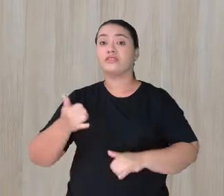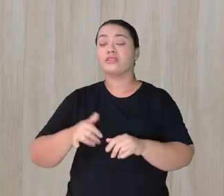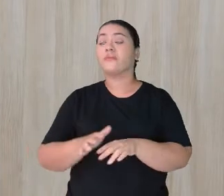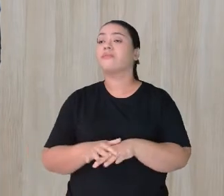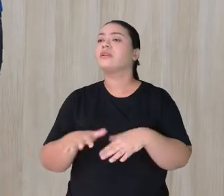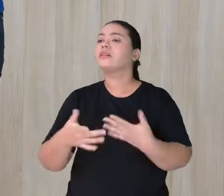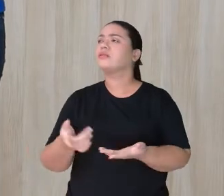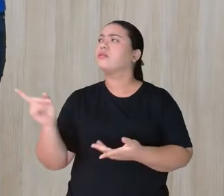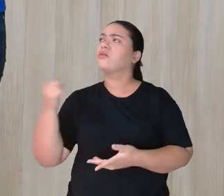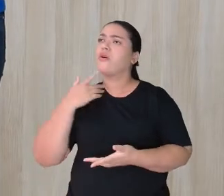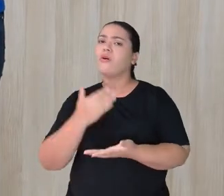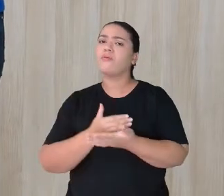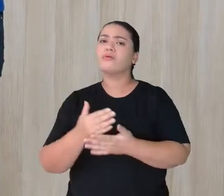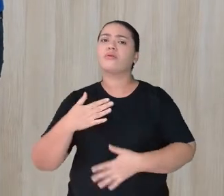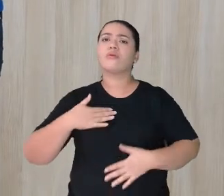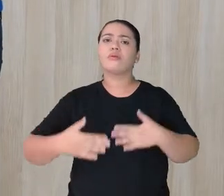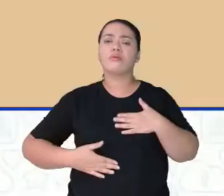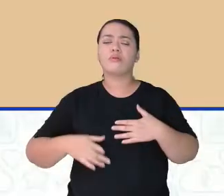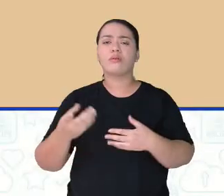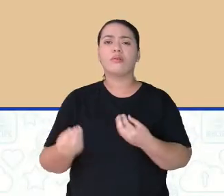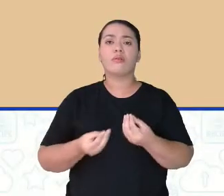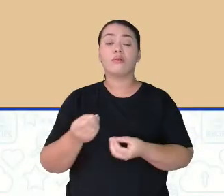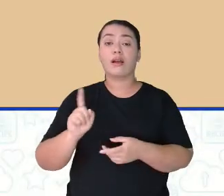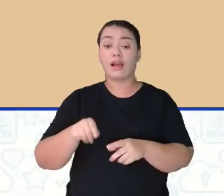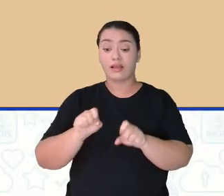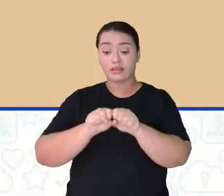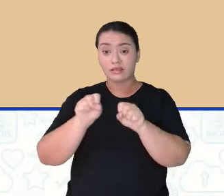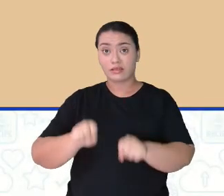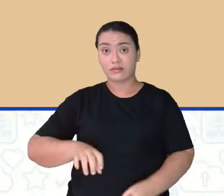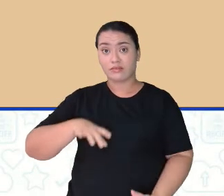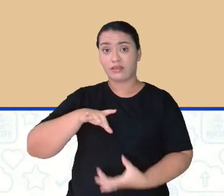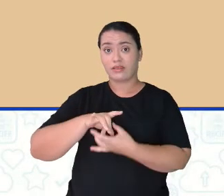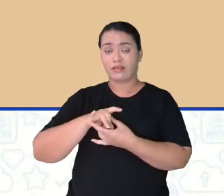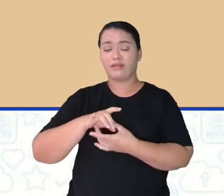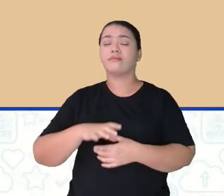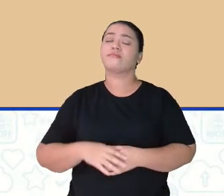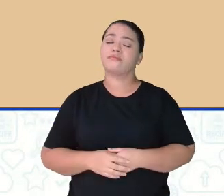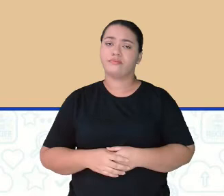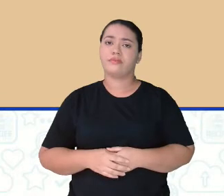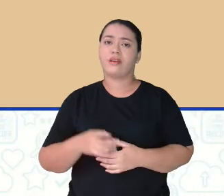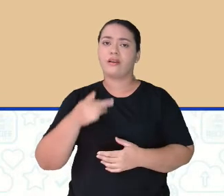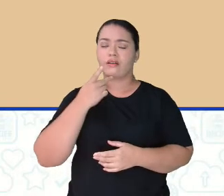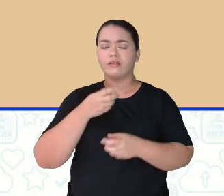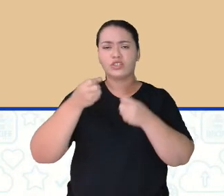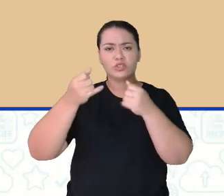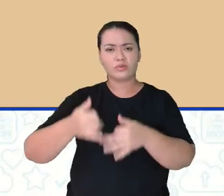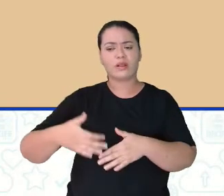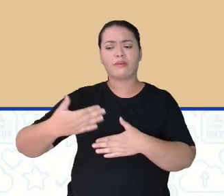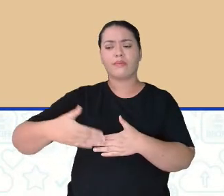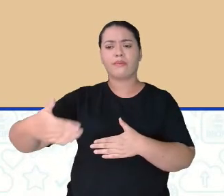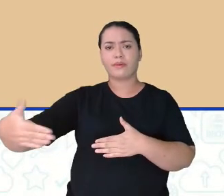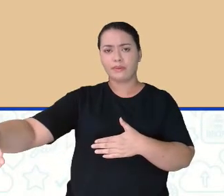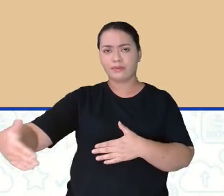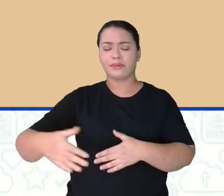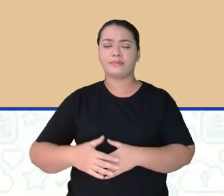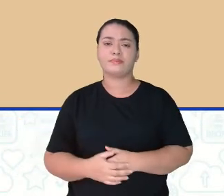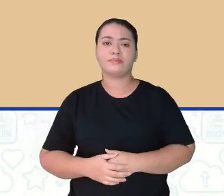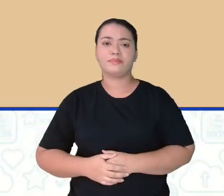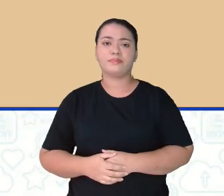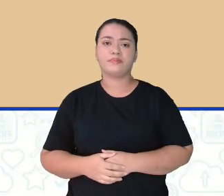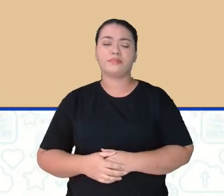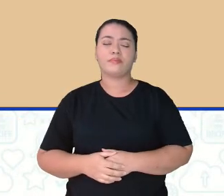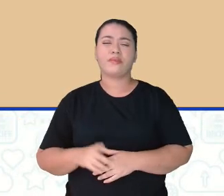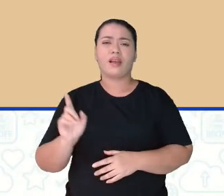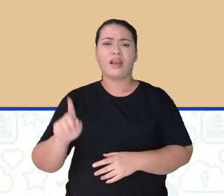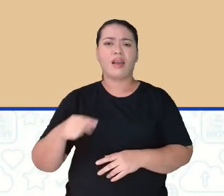o corpo humano como um sistema integrado. Então, isso aí nós vamos falar em várias aulas, é um